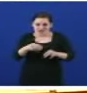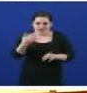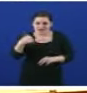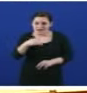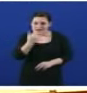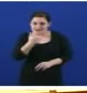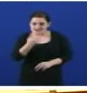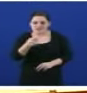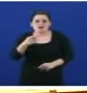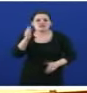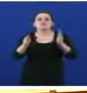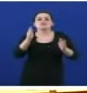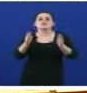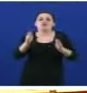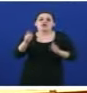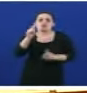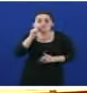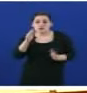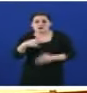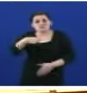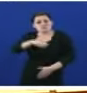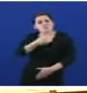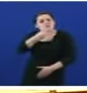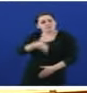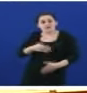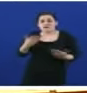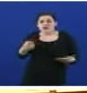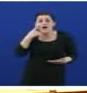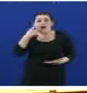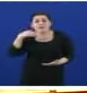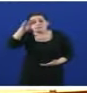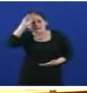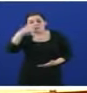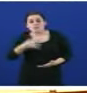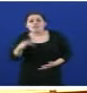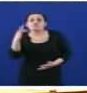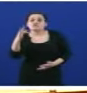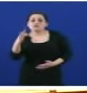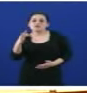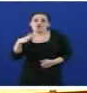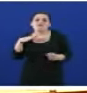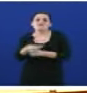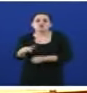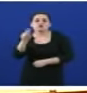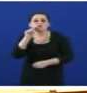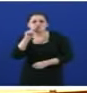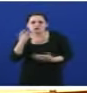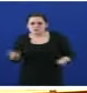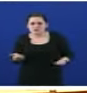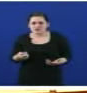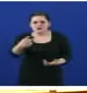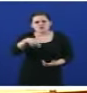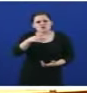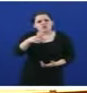xa da tempada turística. Pero mire, se a visita do Papa vai ter algún efecto positivo sobre o turismo, como é que non selle ocurriu